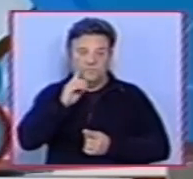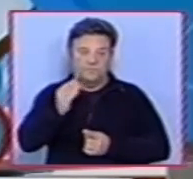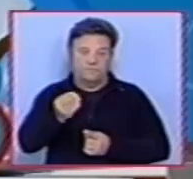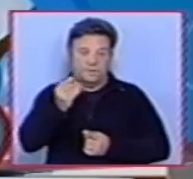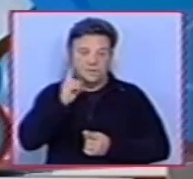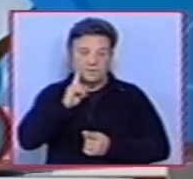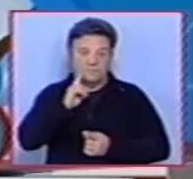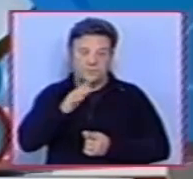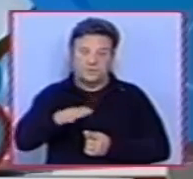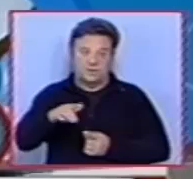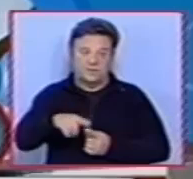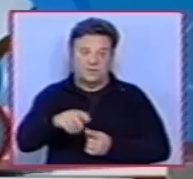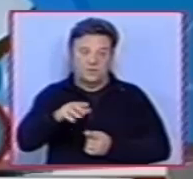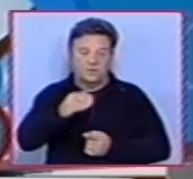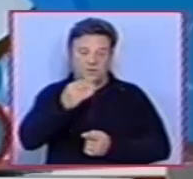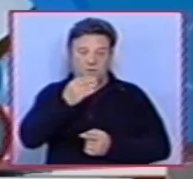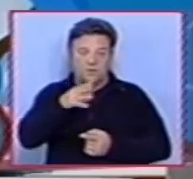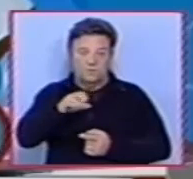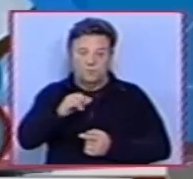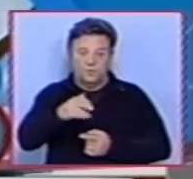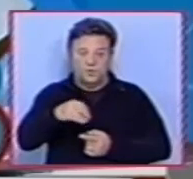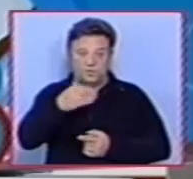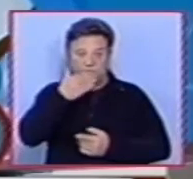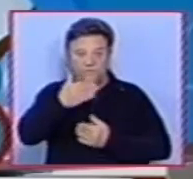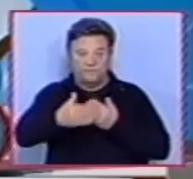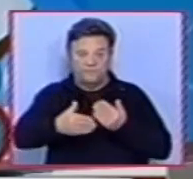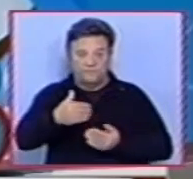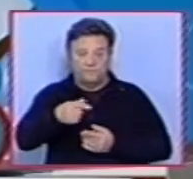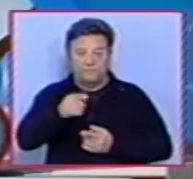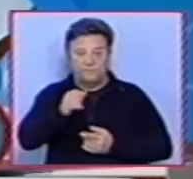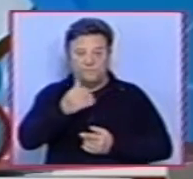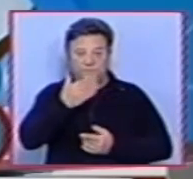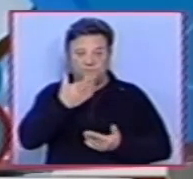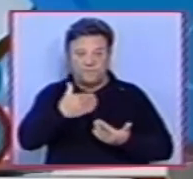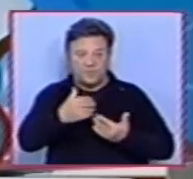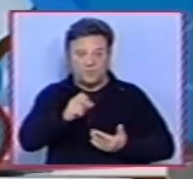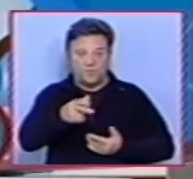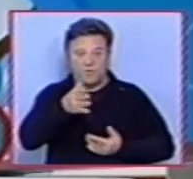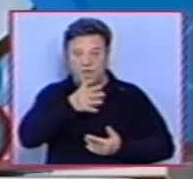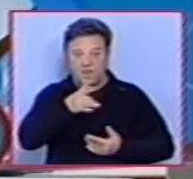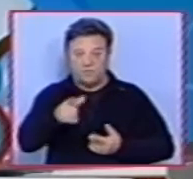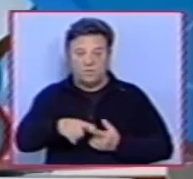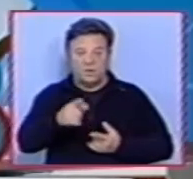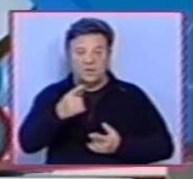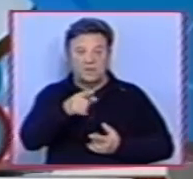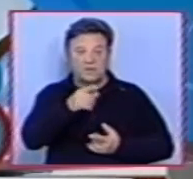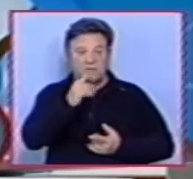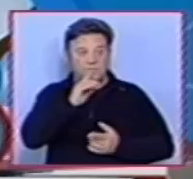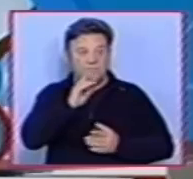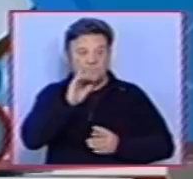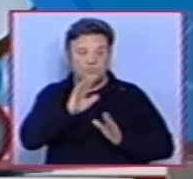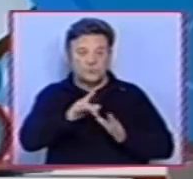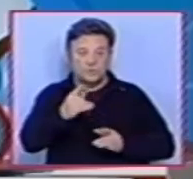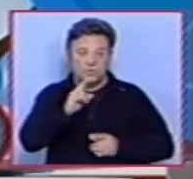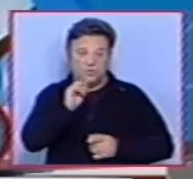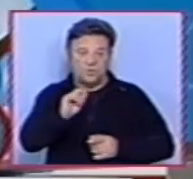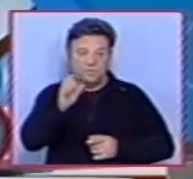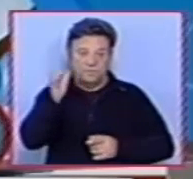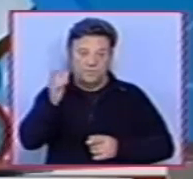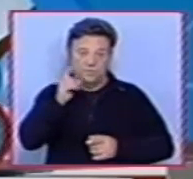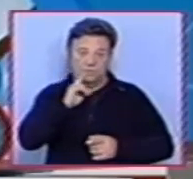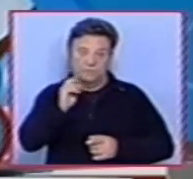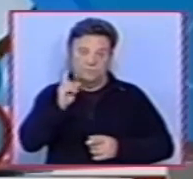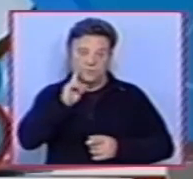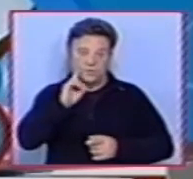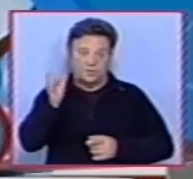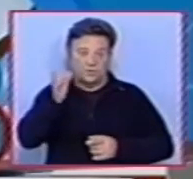mais importantes do concelho, os moinhos de vento e de água. O Museu do Moinho tem o nome de uma figura cimeira da cultura portuguesa que chegou